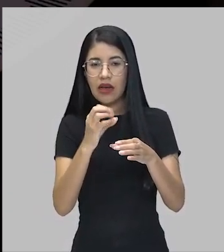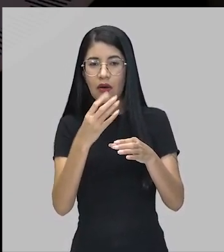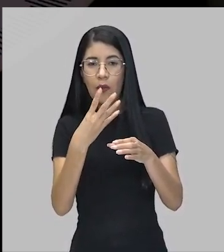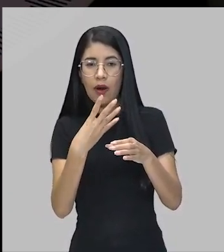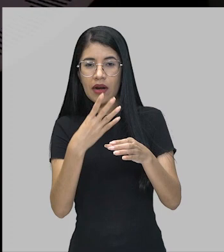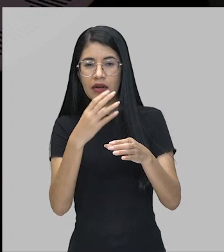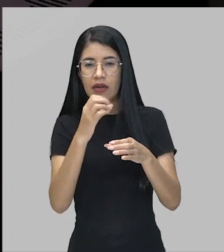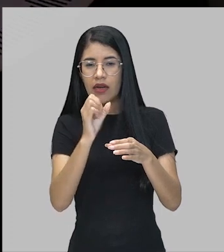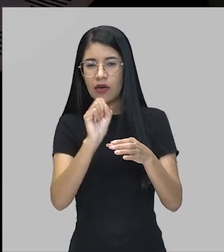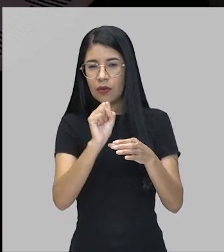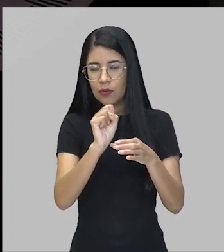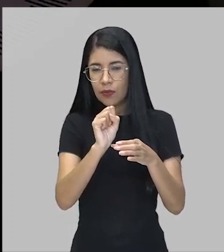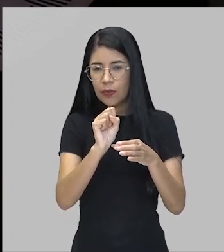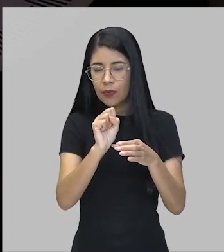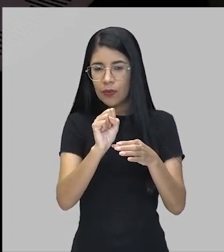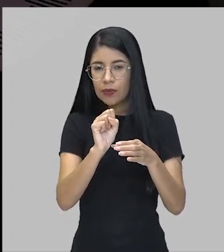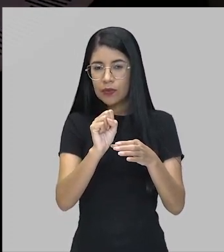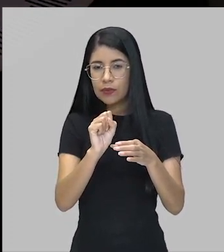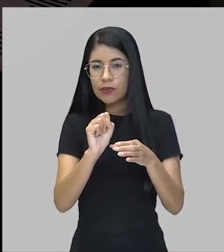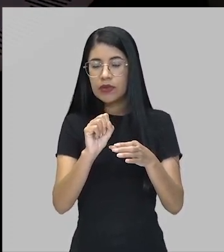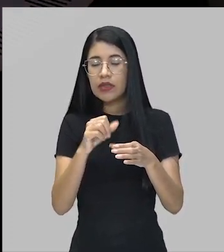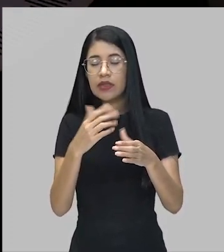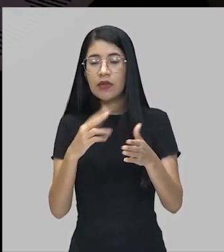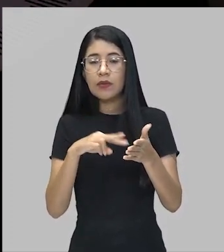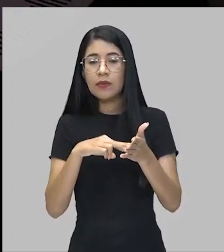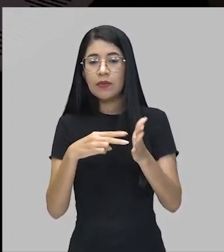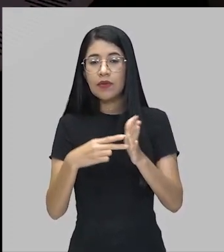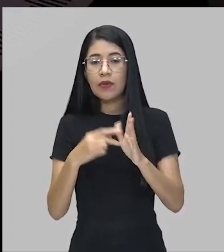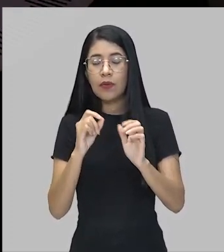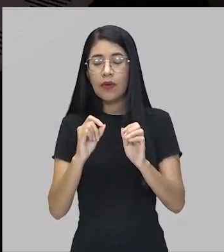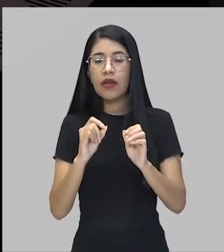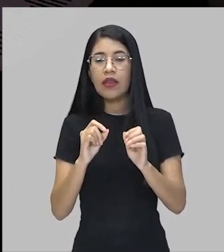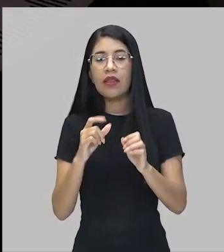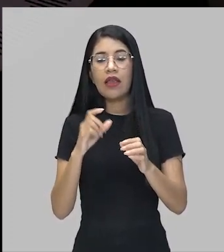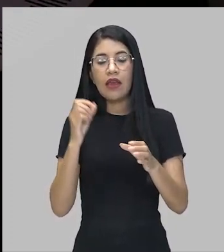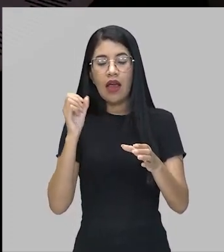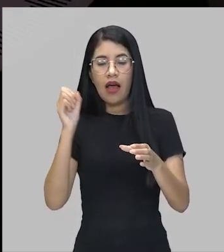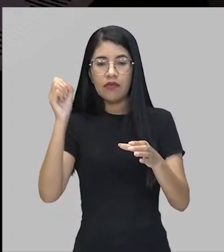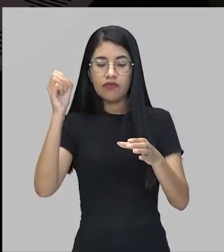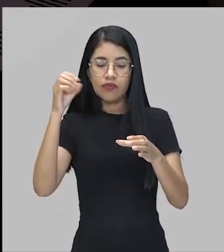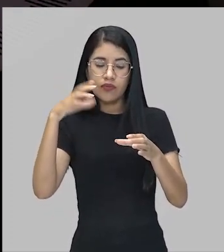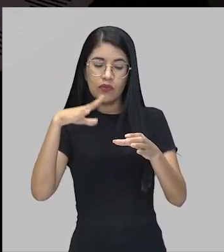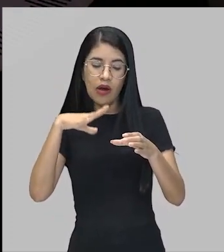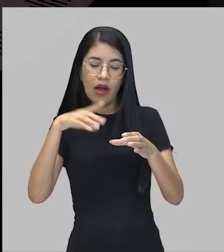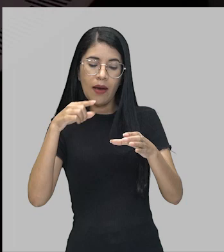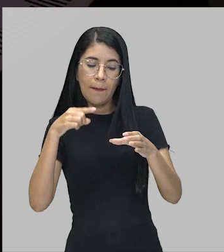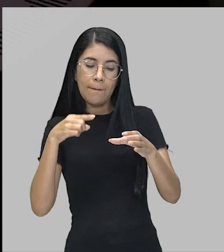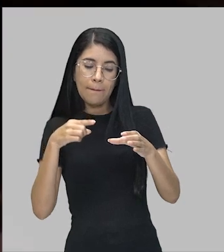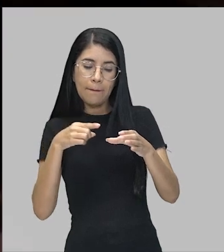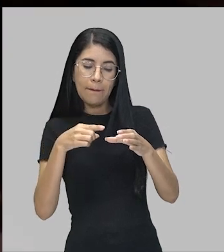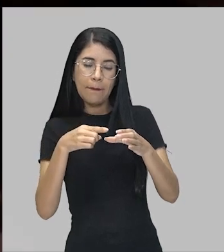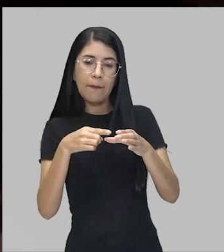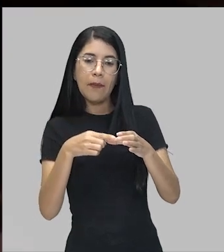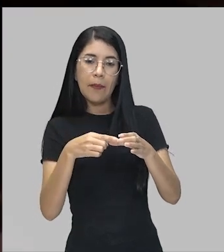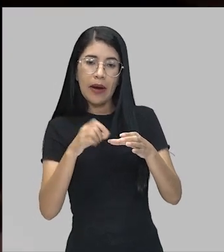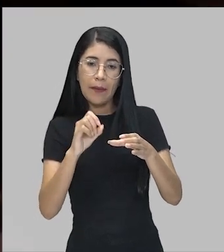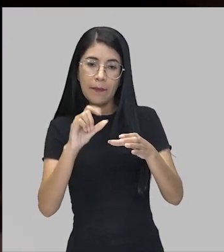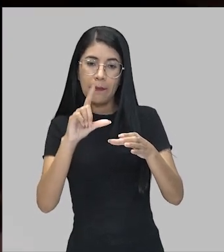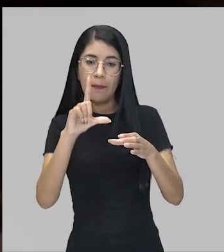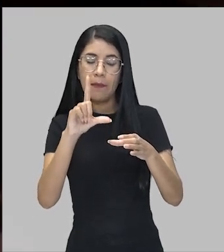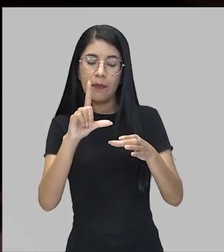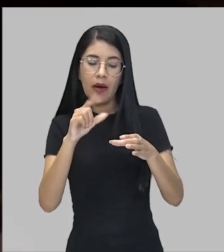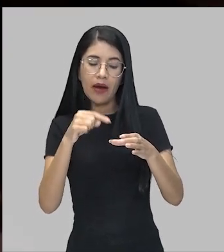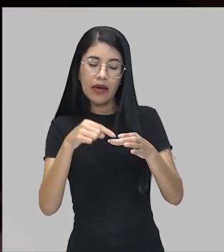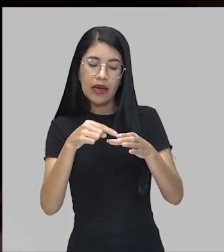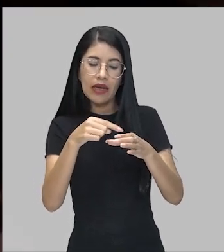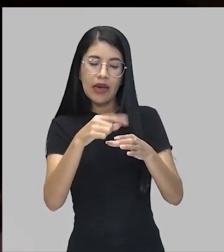48 graus. Ou seja, agora nós temos a luz passando de um meio de maior índice de refração para um